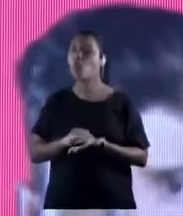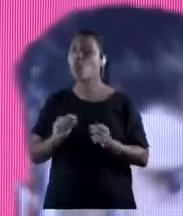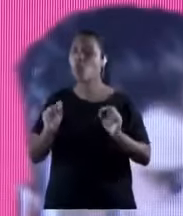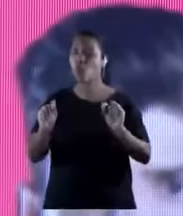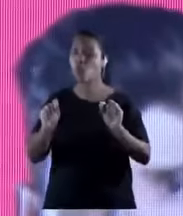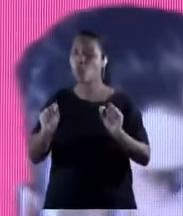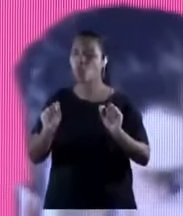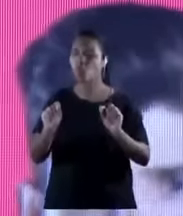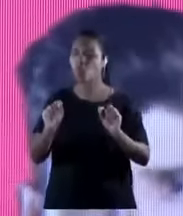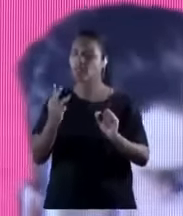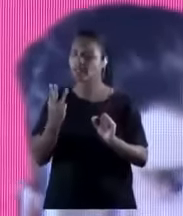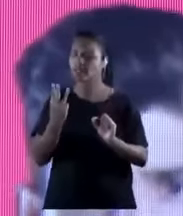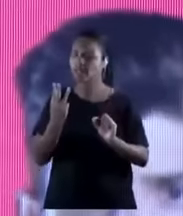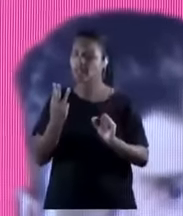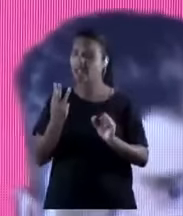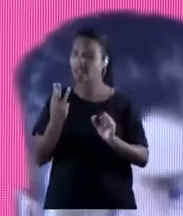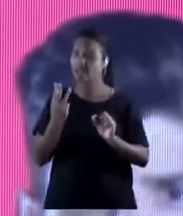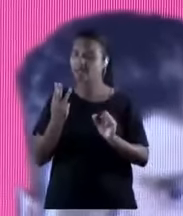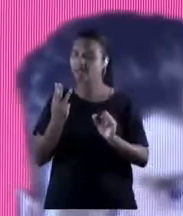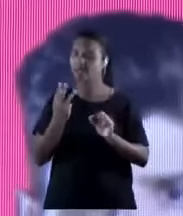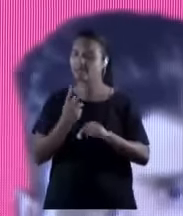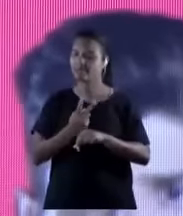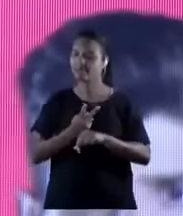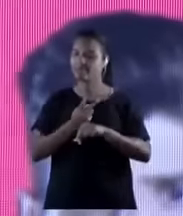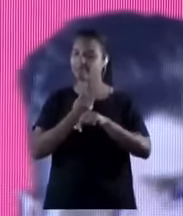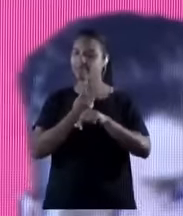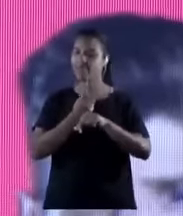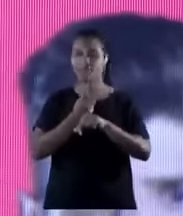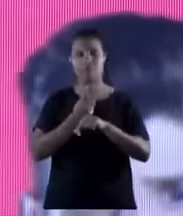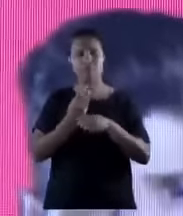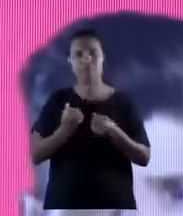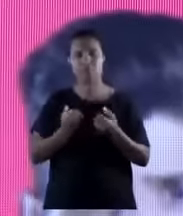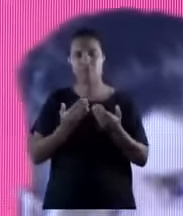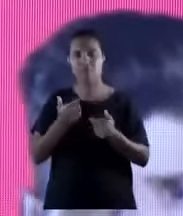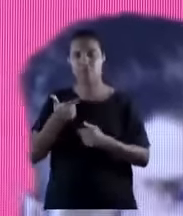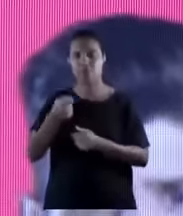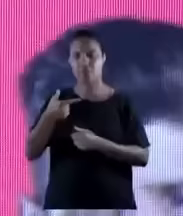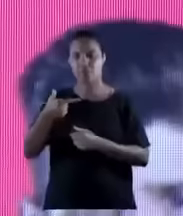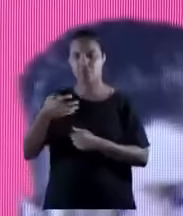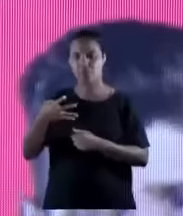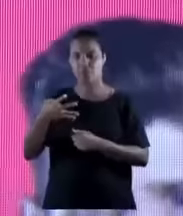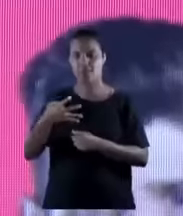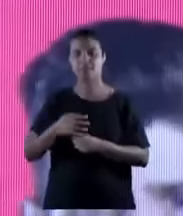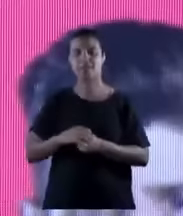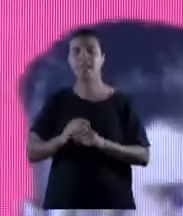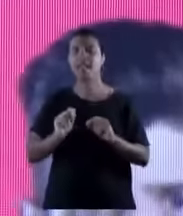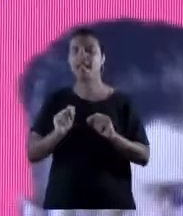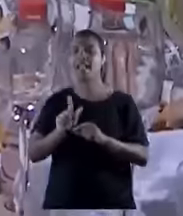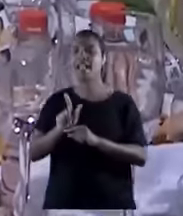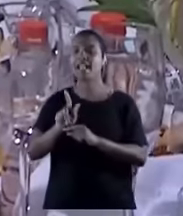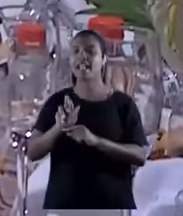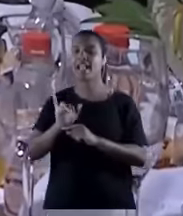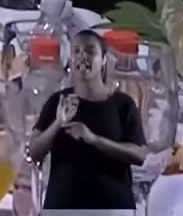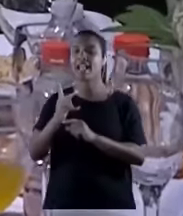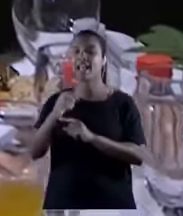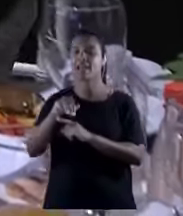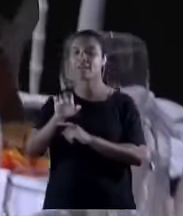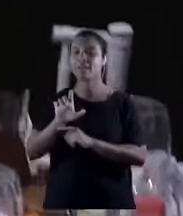Terceiro troféu de melhor atacante do Paulistão Sicred 2024 vai para o Guilherme dos